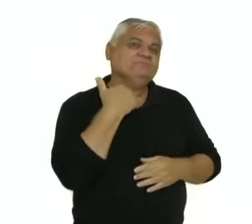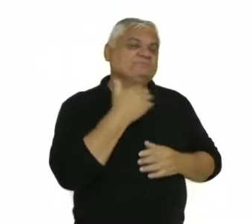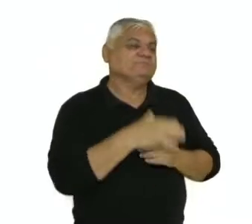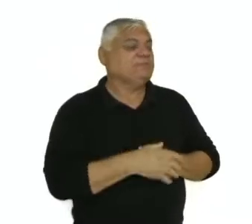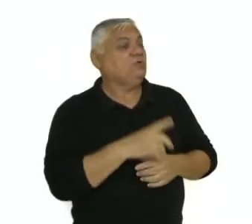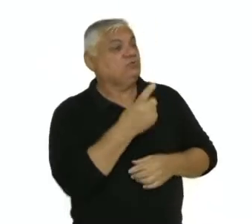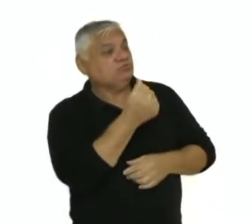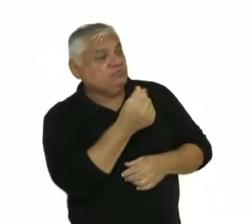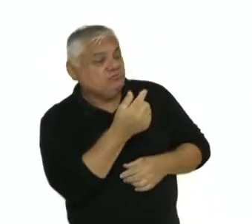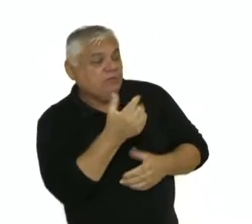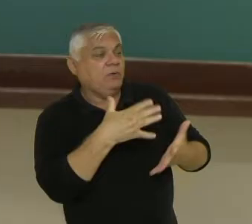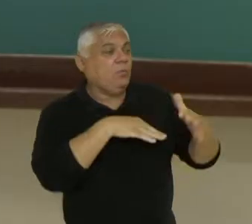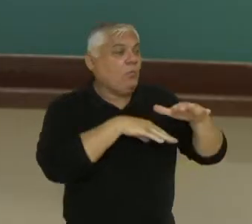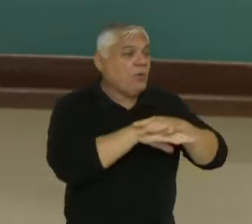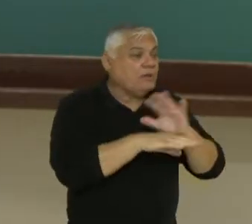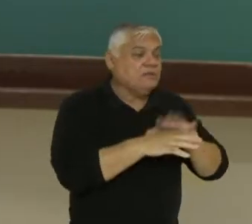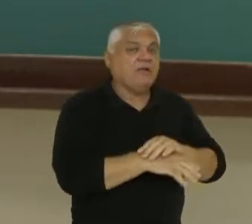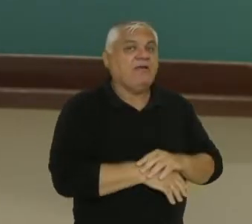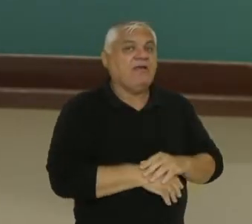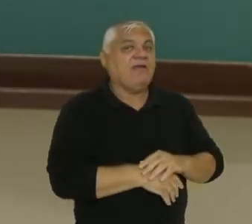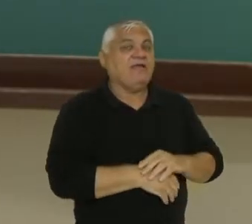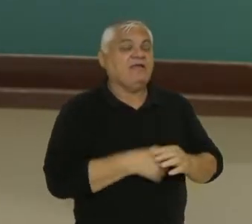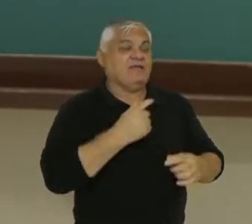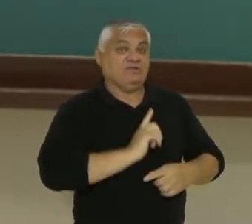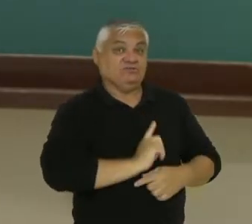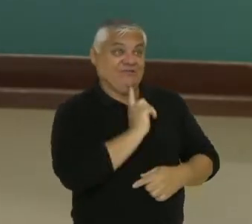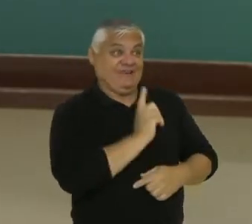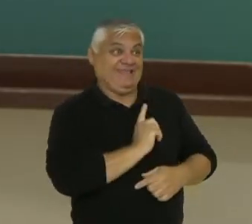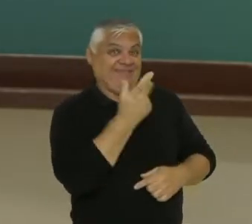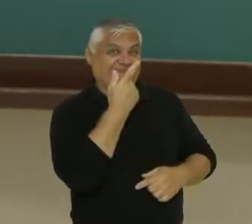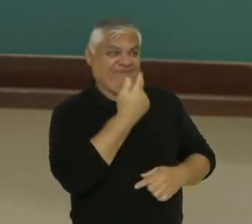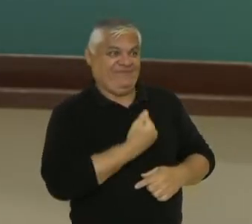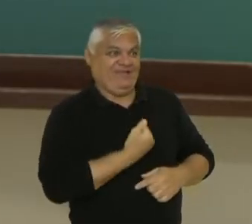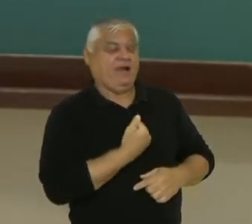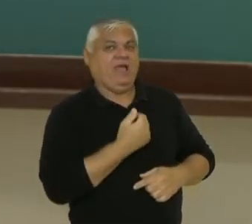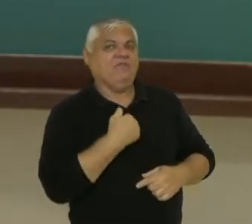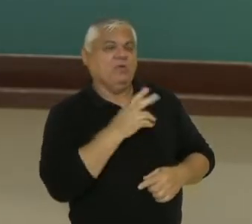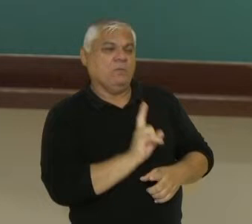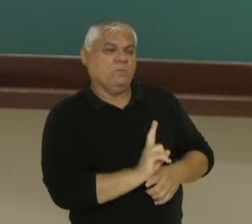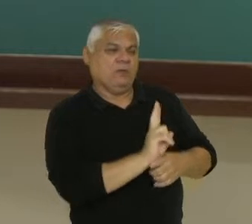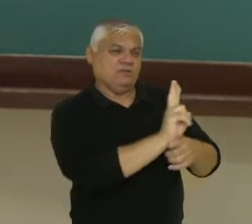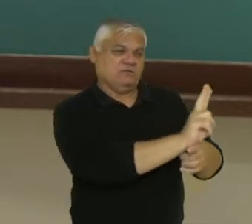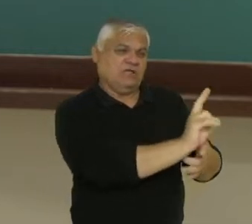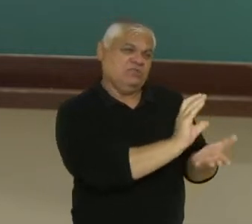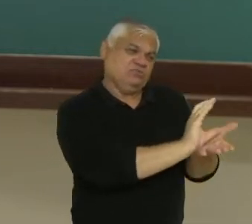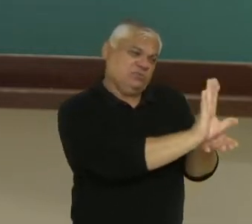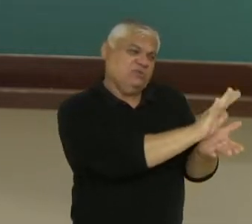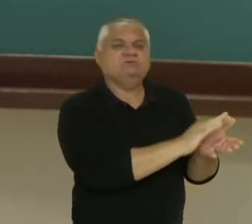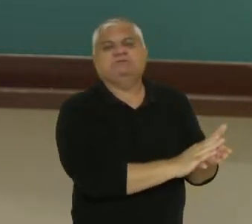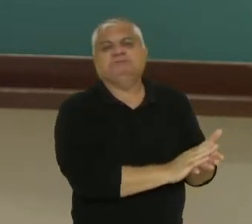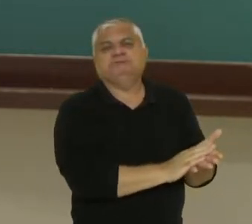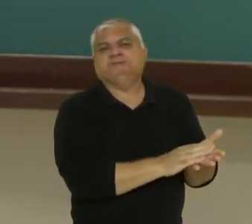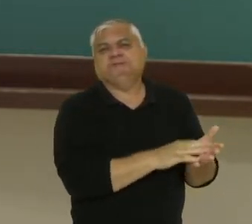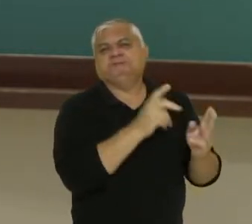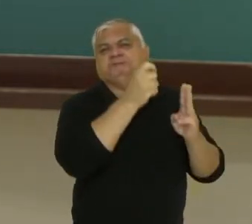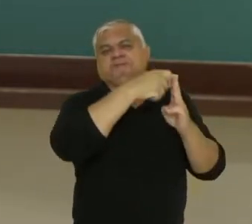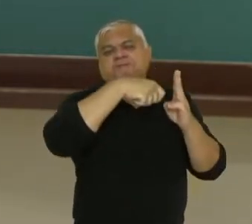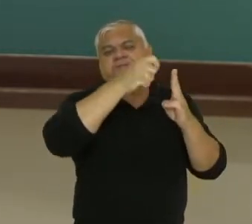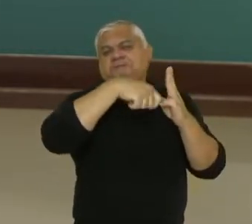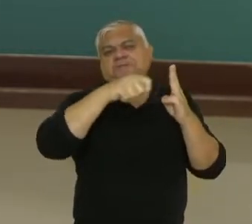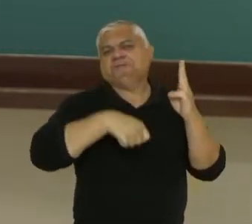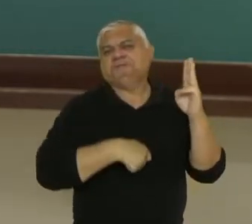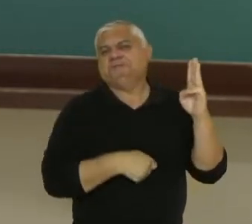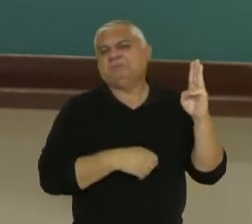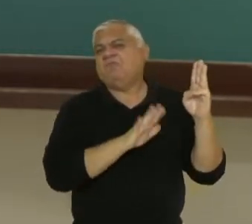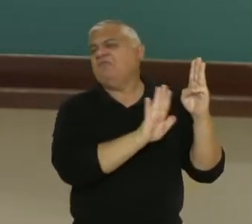um CDB com o banco, a gente vai colocar lá, eu vou emprestar ao banco por 180 dias, eu vou emprestar